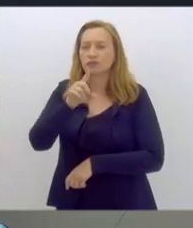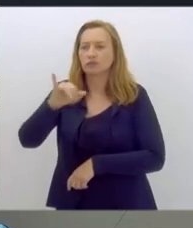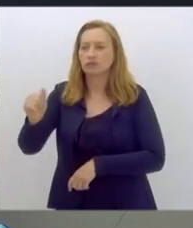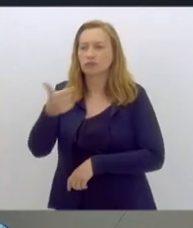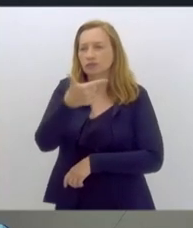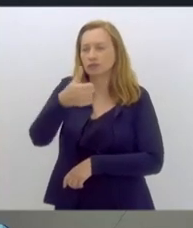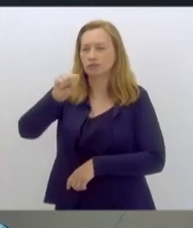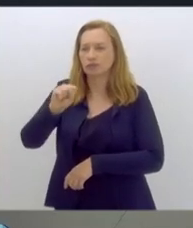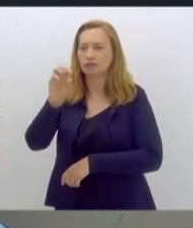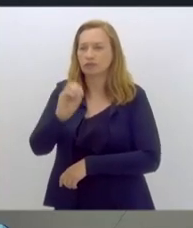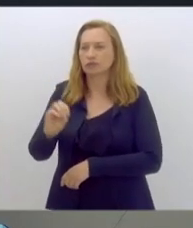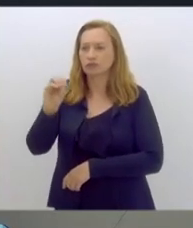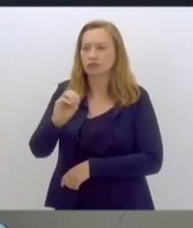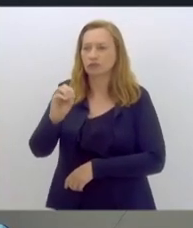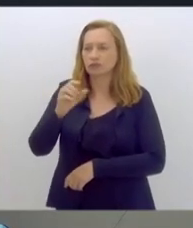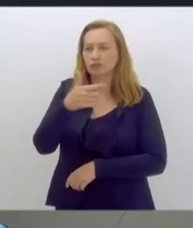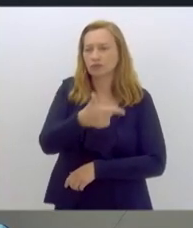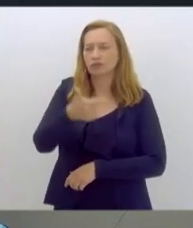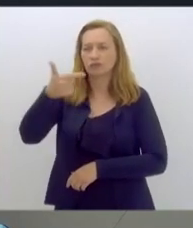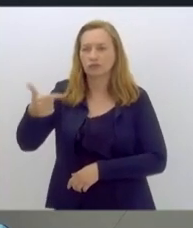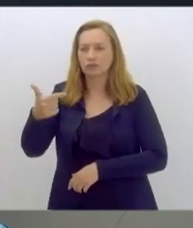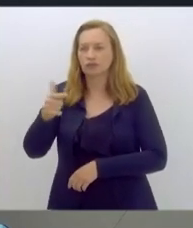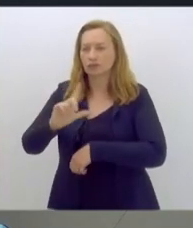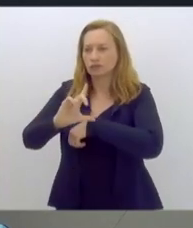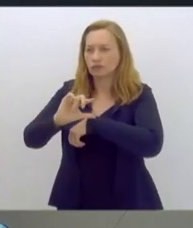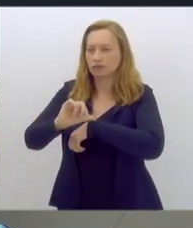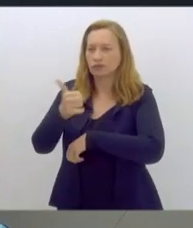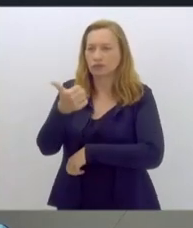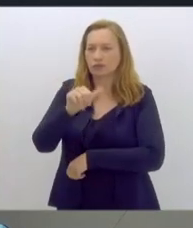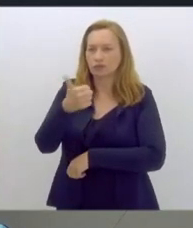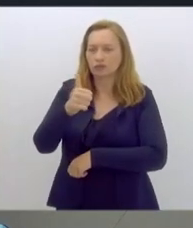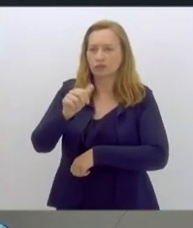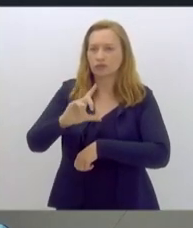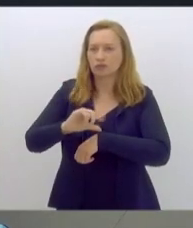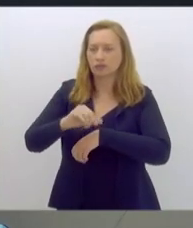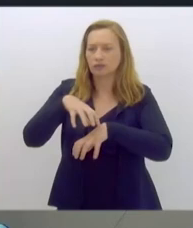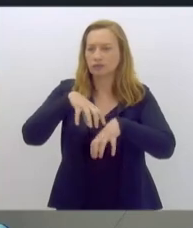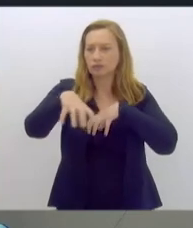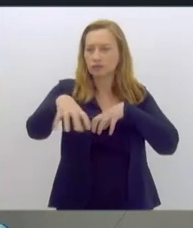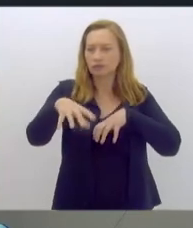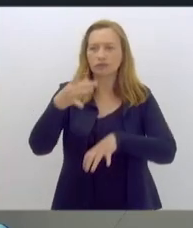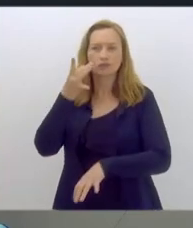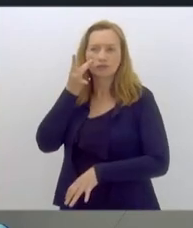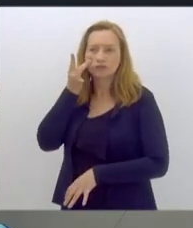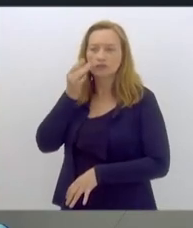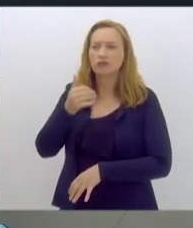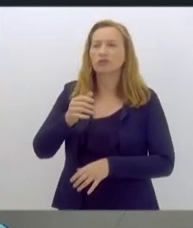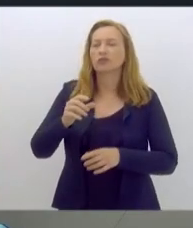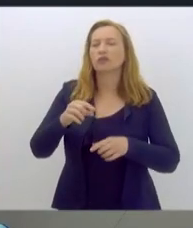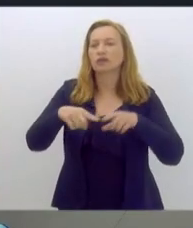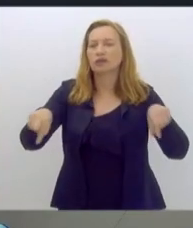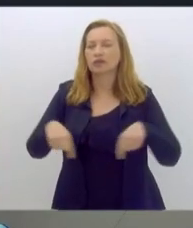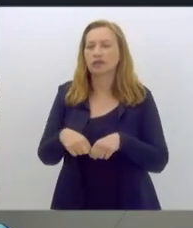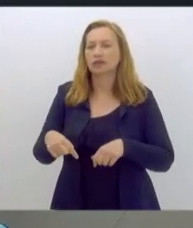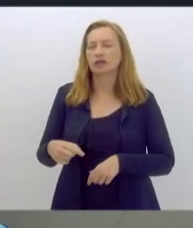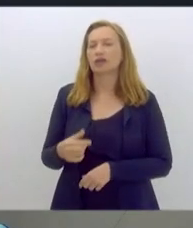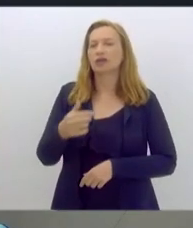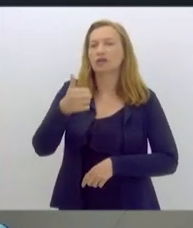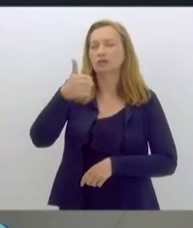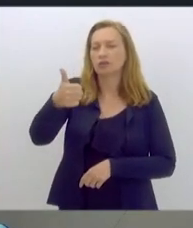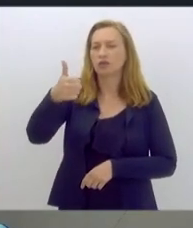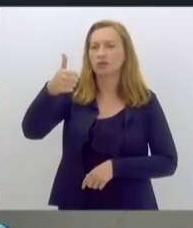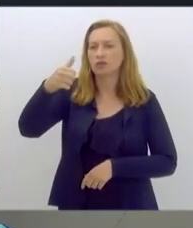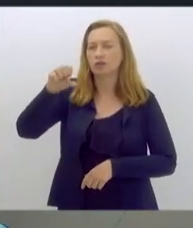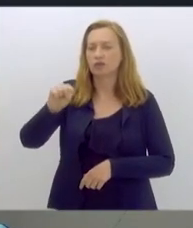de 2022 às 11 horas de forma sempre presencial na sala 1809 do edifício Lúcio